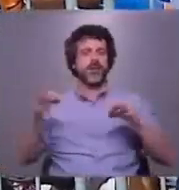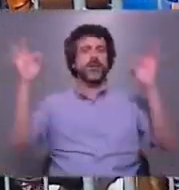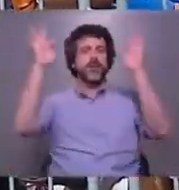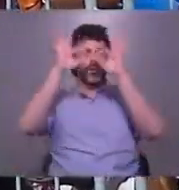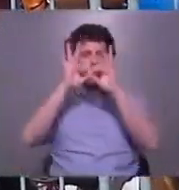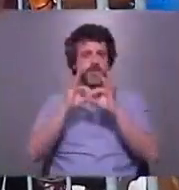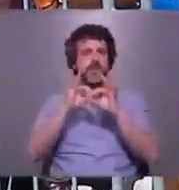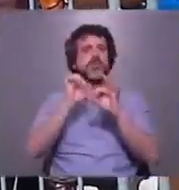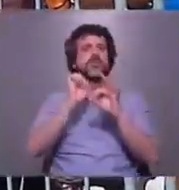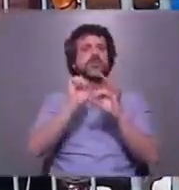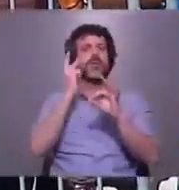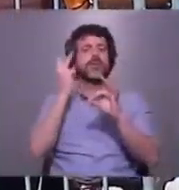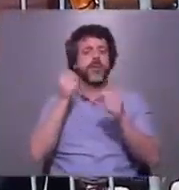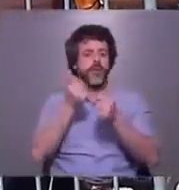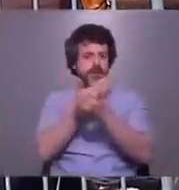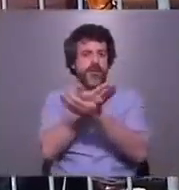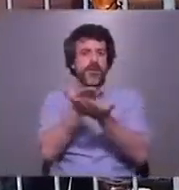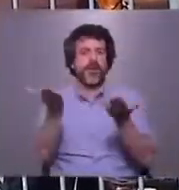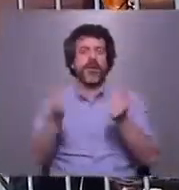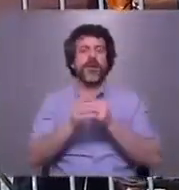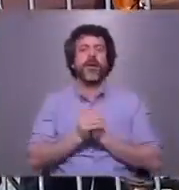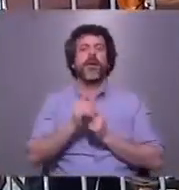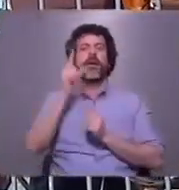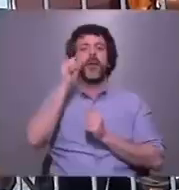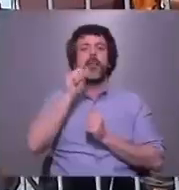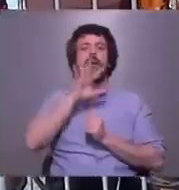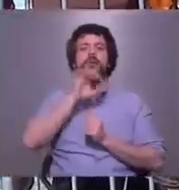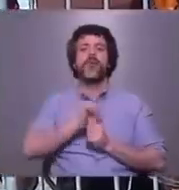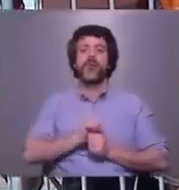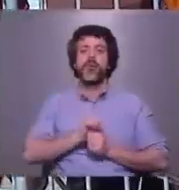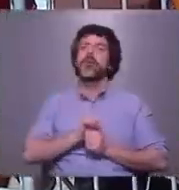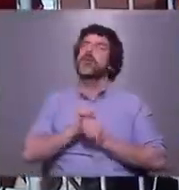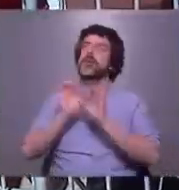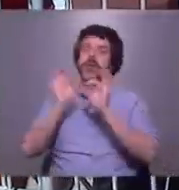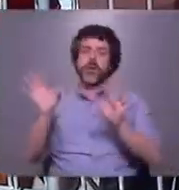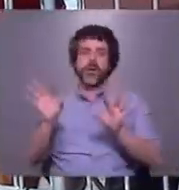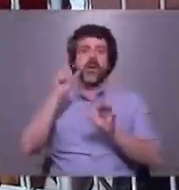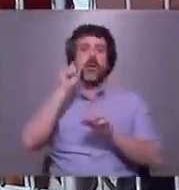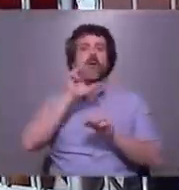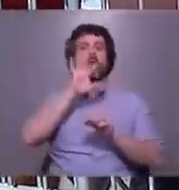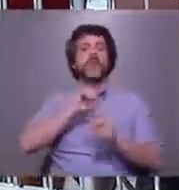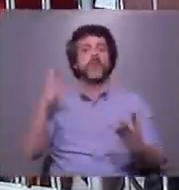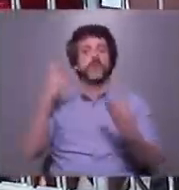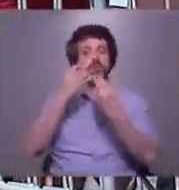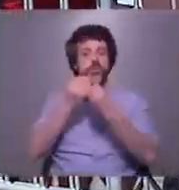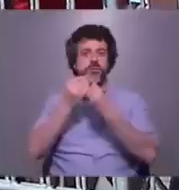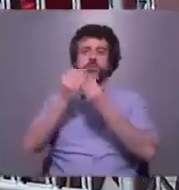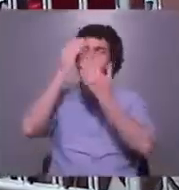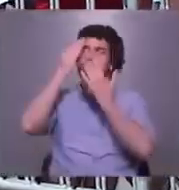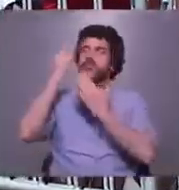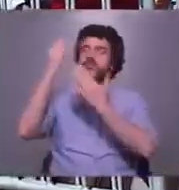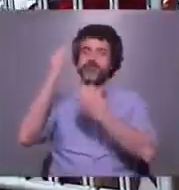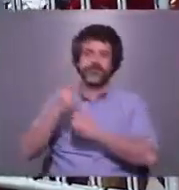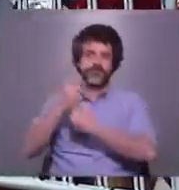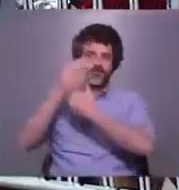Santo, Senhor que dá a vida, e procede o Pai e o Filho, e como Pai e o Filho adorado e